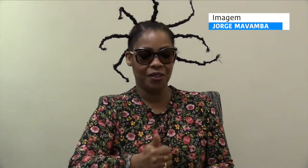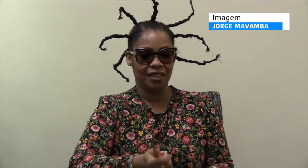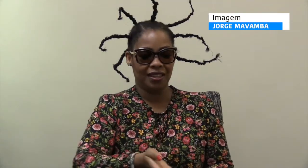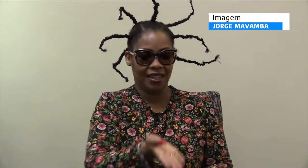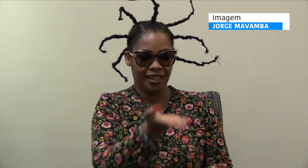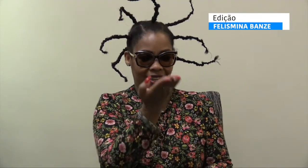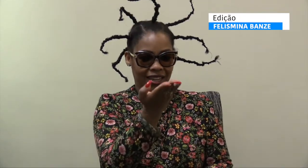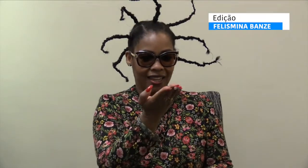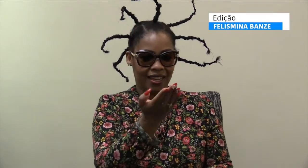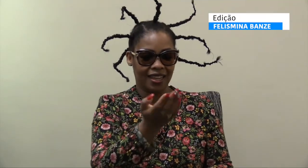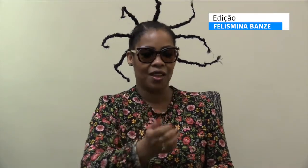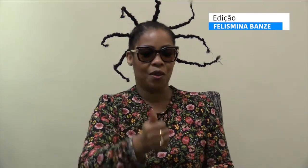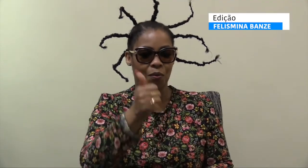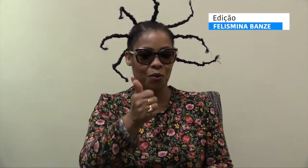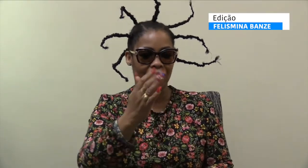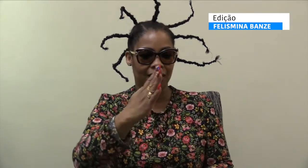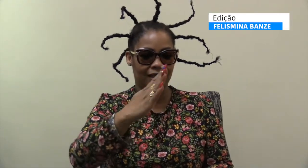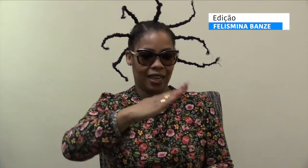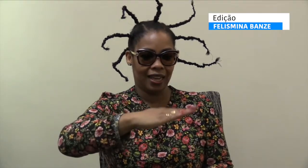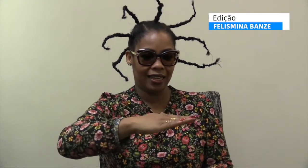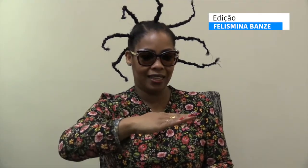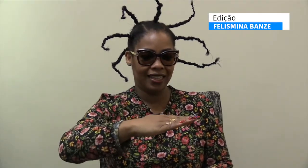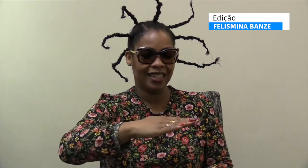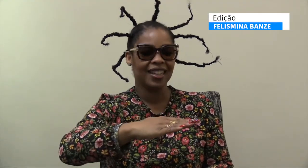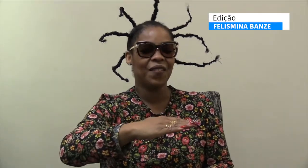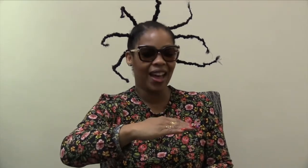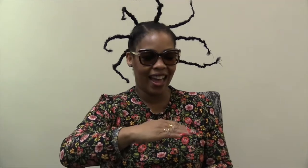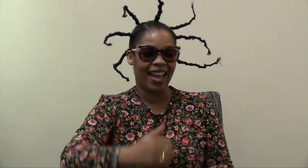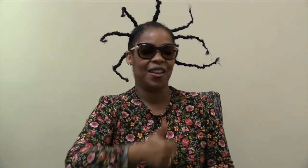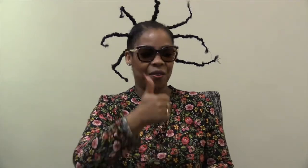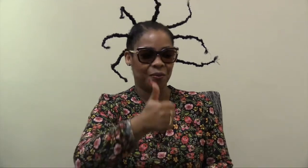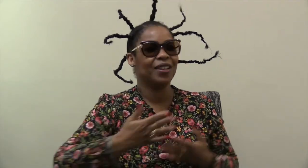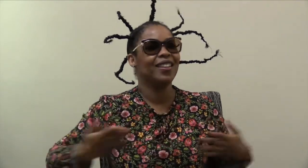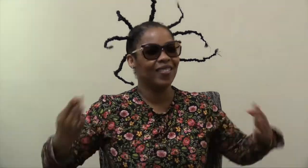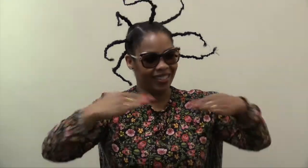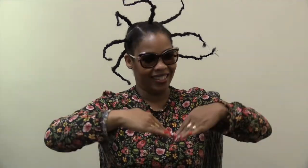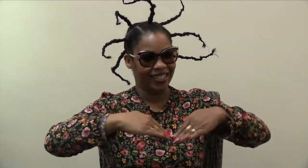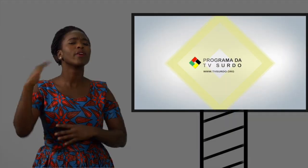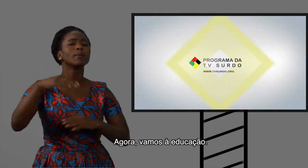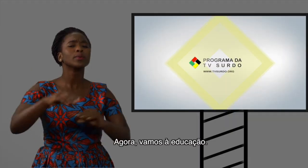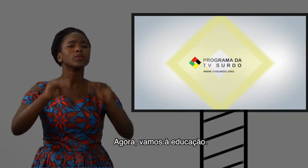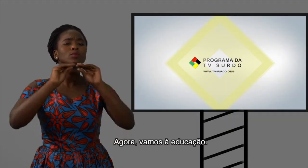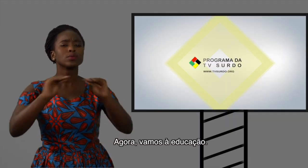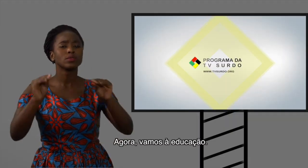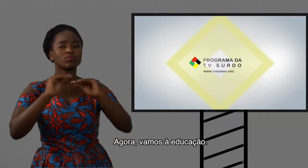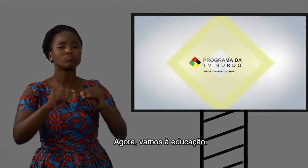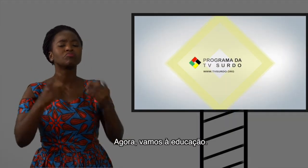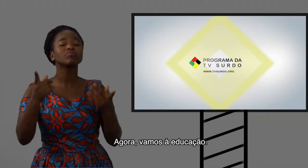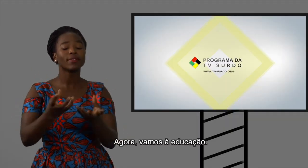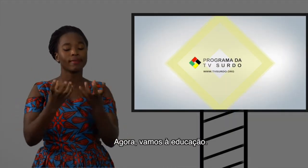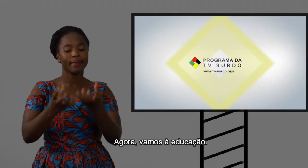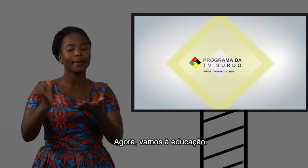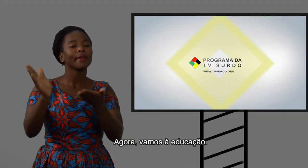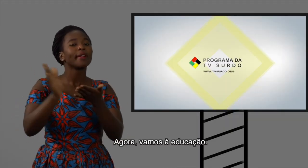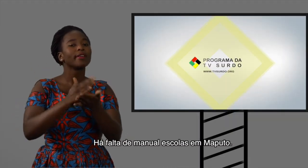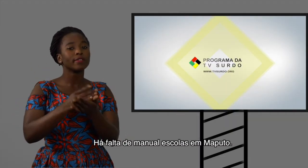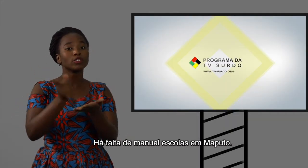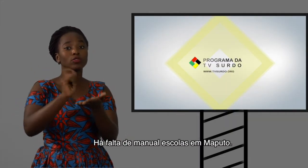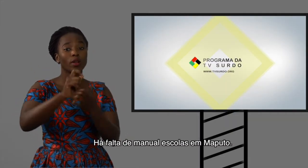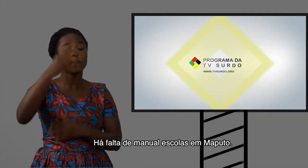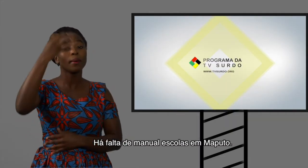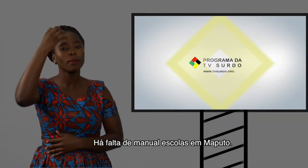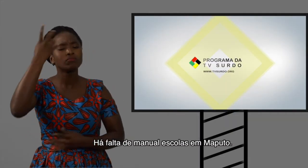Bom dia. Boa tarde. Ué. Bom dia. Agora, vamos à educação.